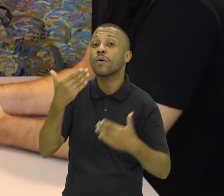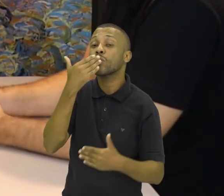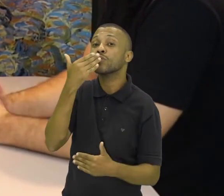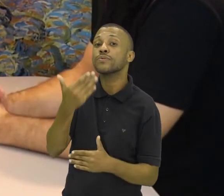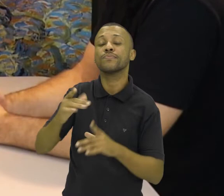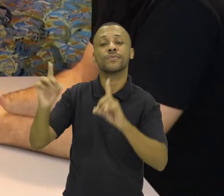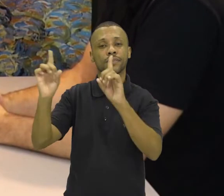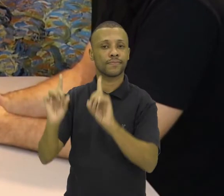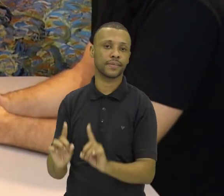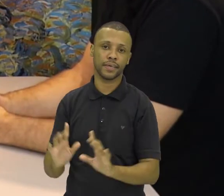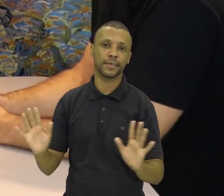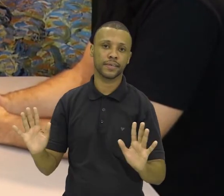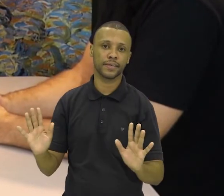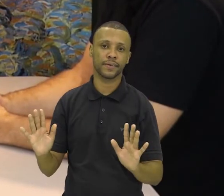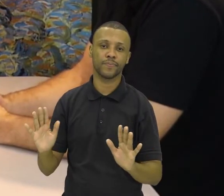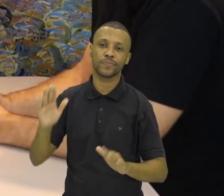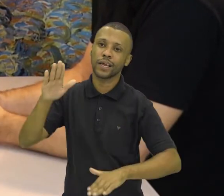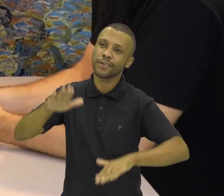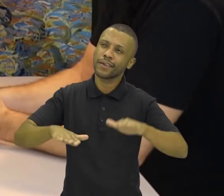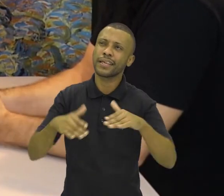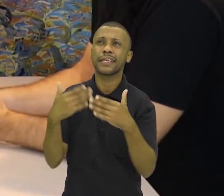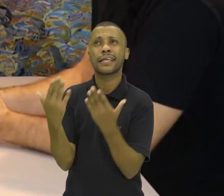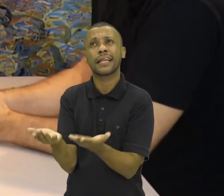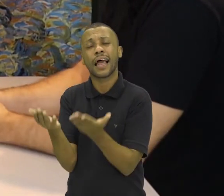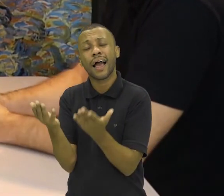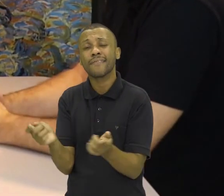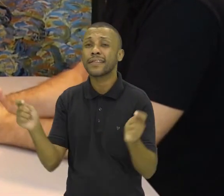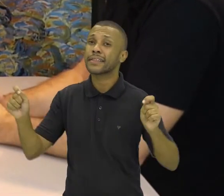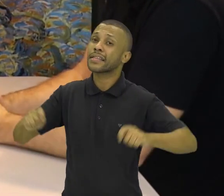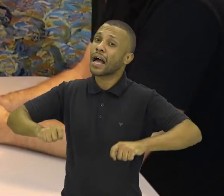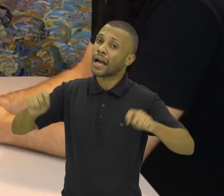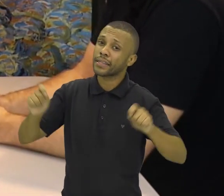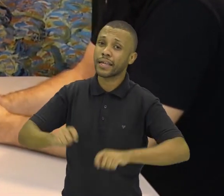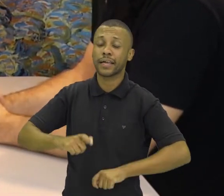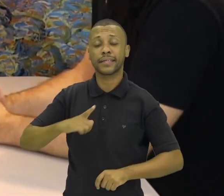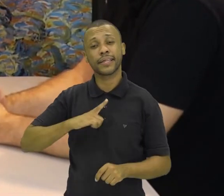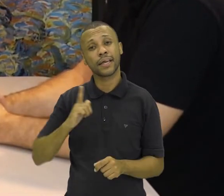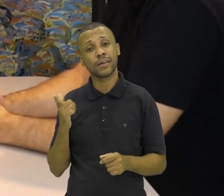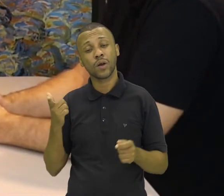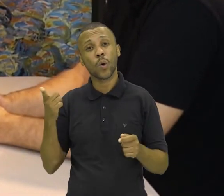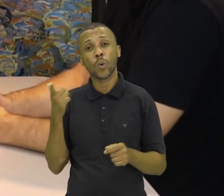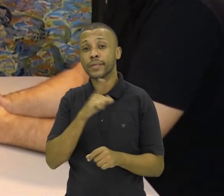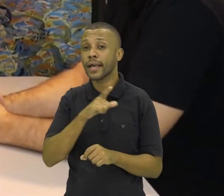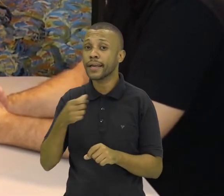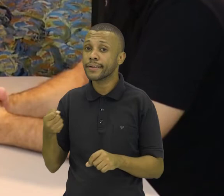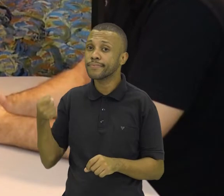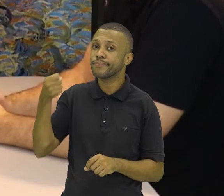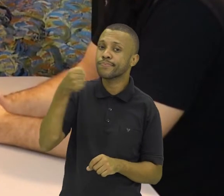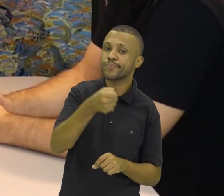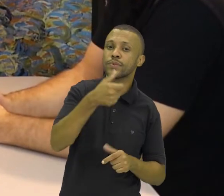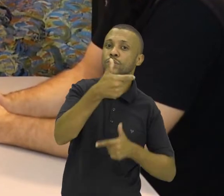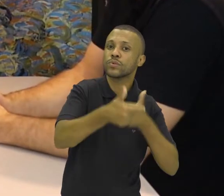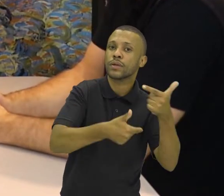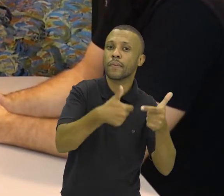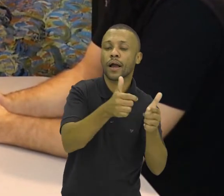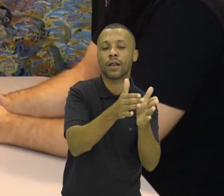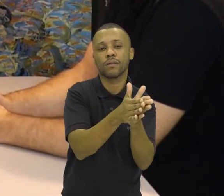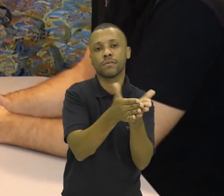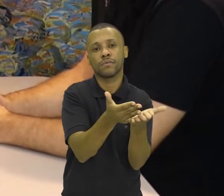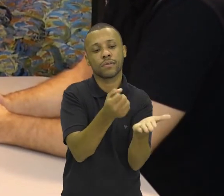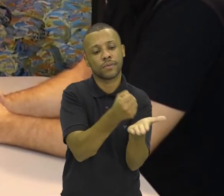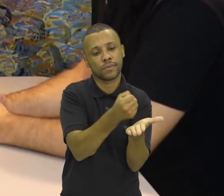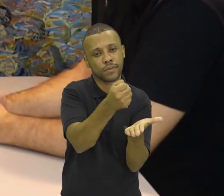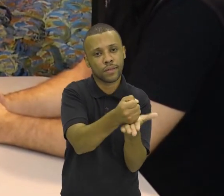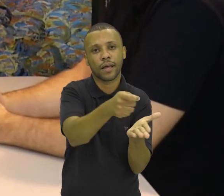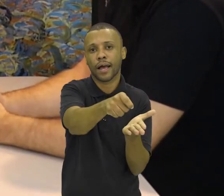é o que você disse, né? Não tem. As deficiências leves, assim, você até consegue ter uma certa entrada no mercado de trabalho, mas se você está numa